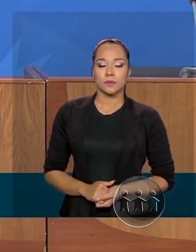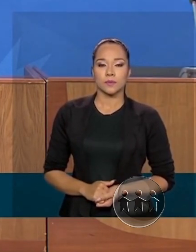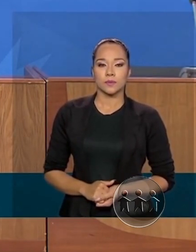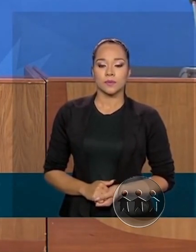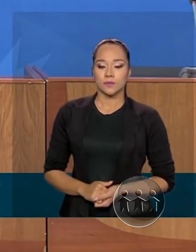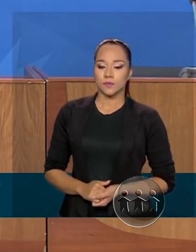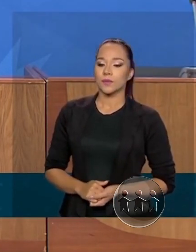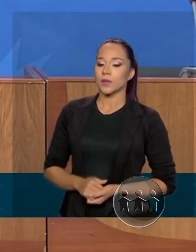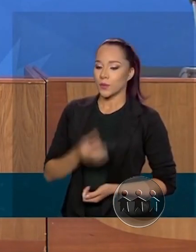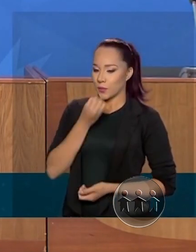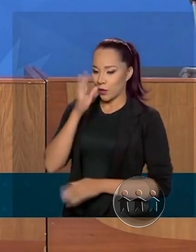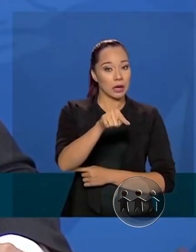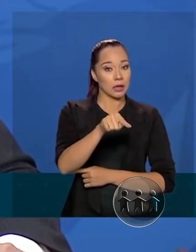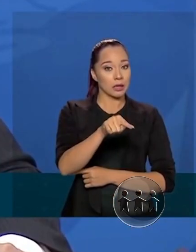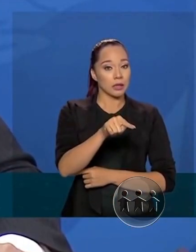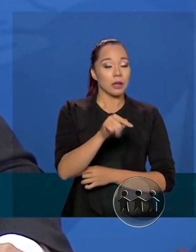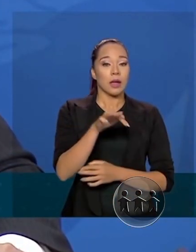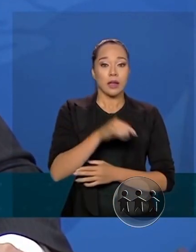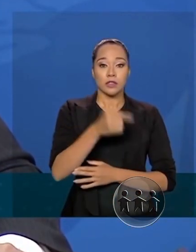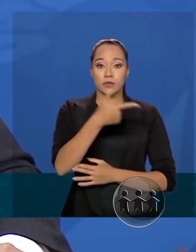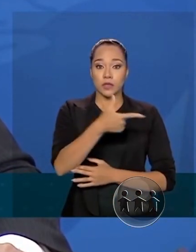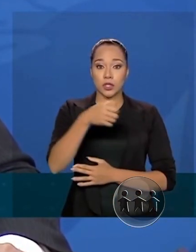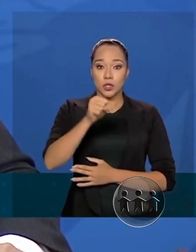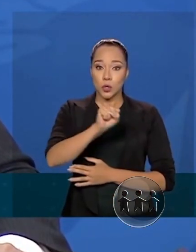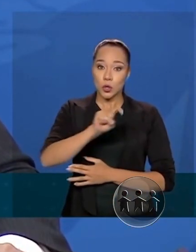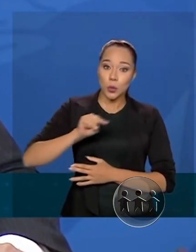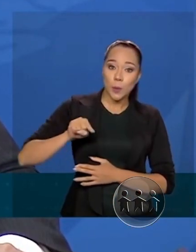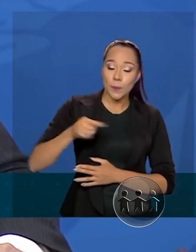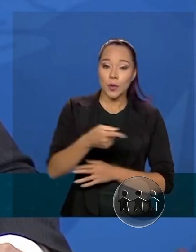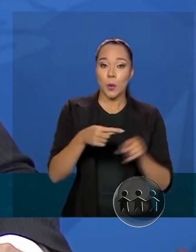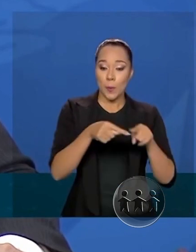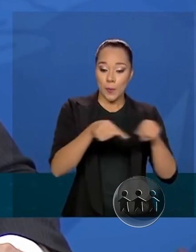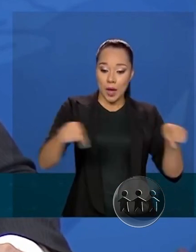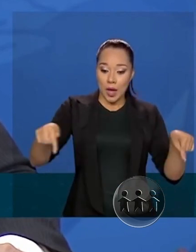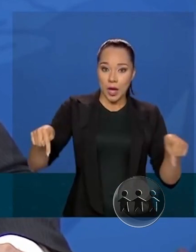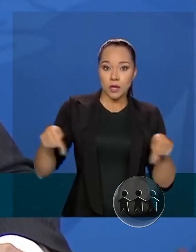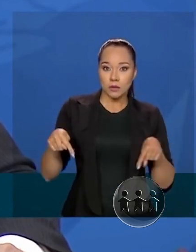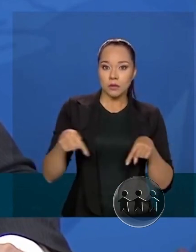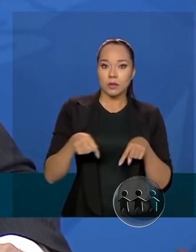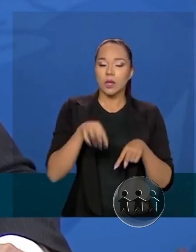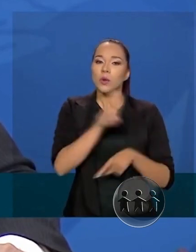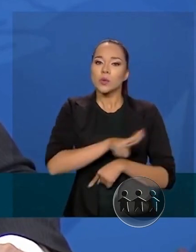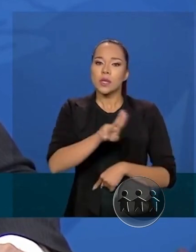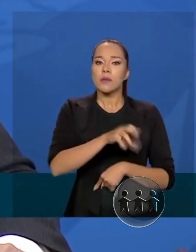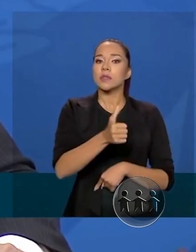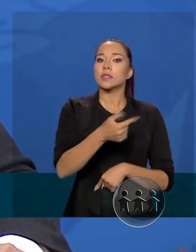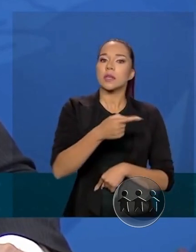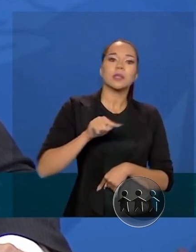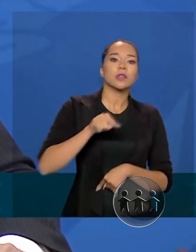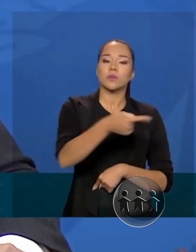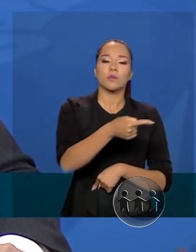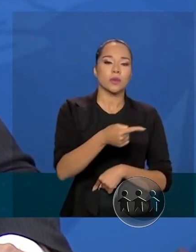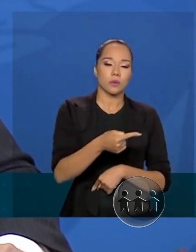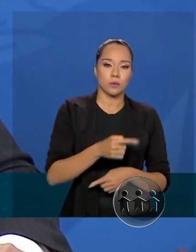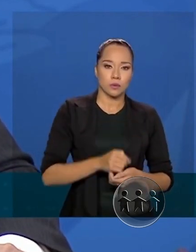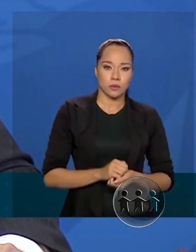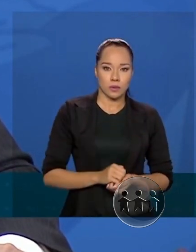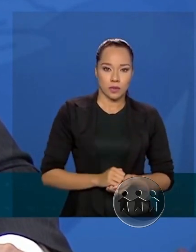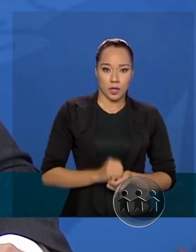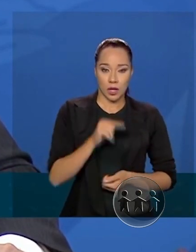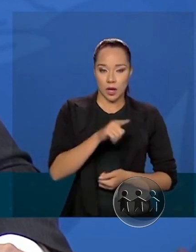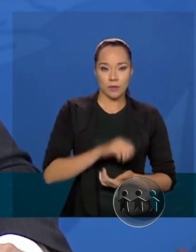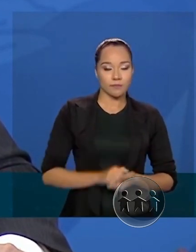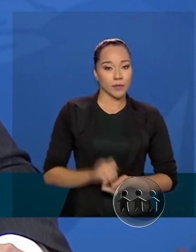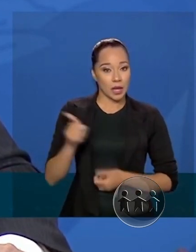infecciosas. Isso já é histórico. Então, há uma possibilidade de haver uma demanda ainda maior nos hospitais